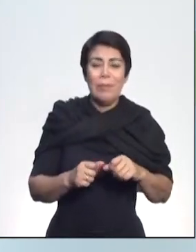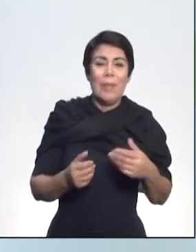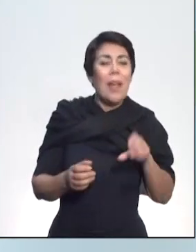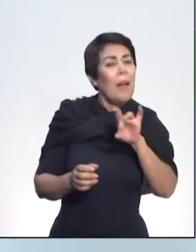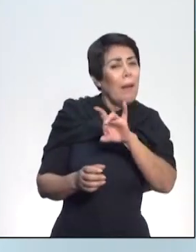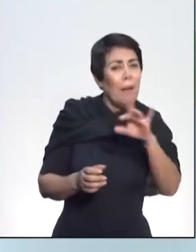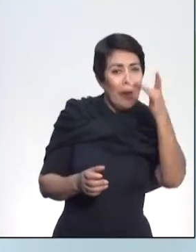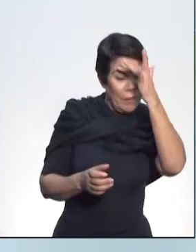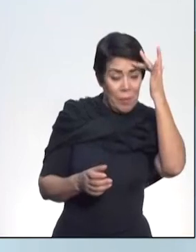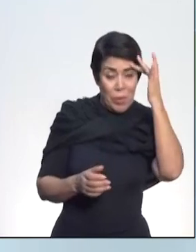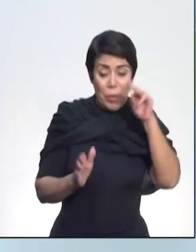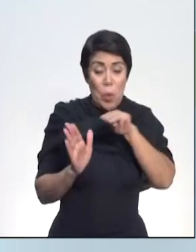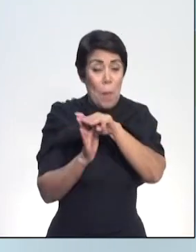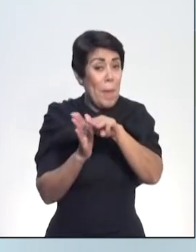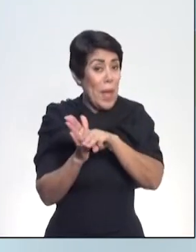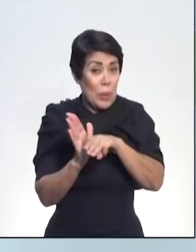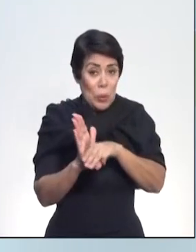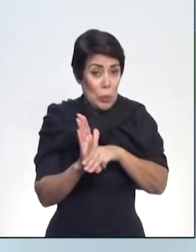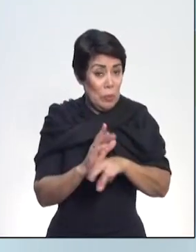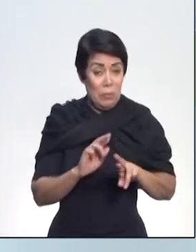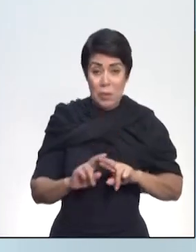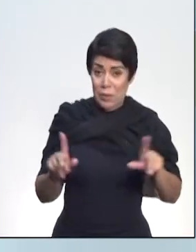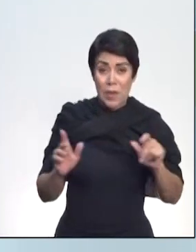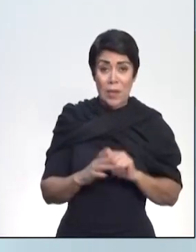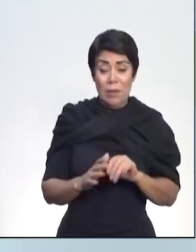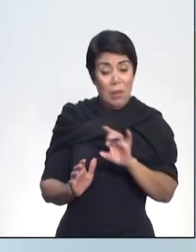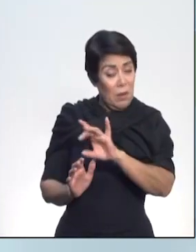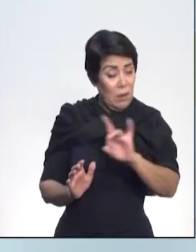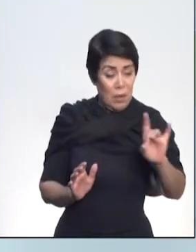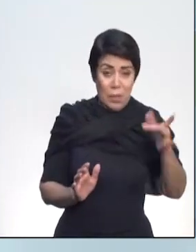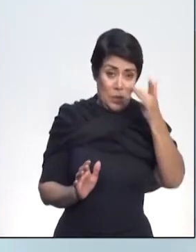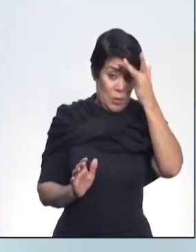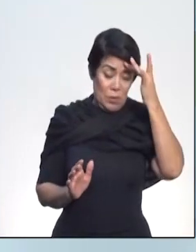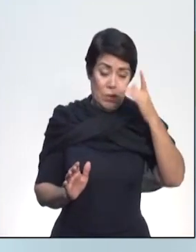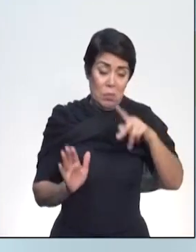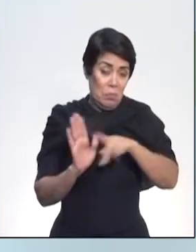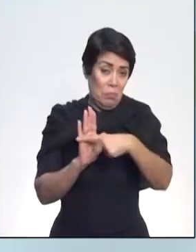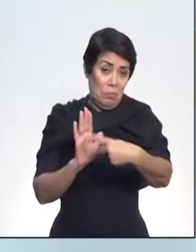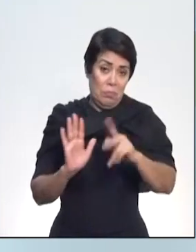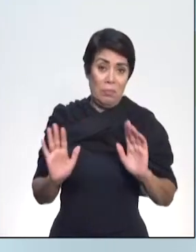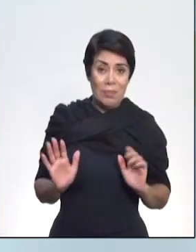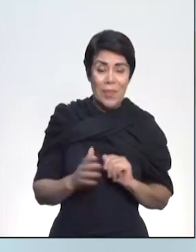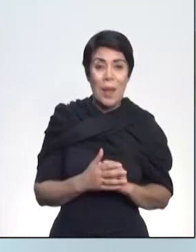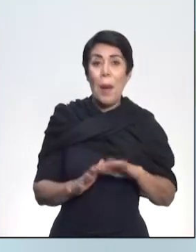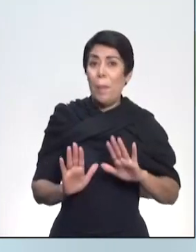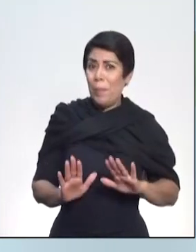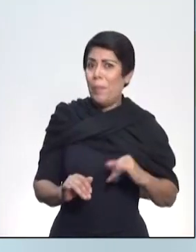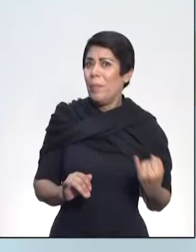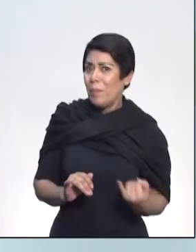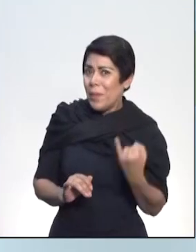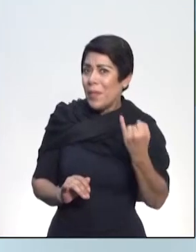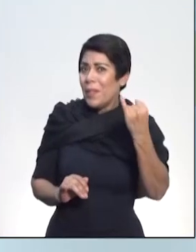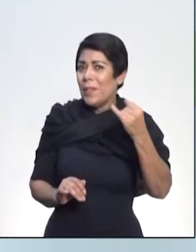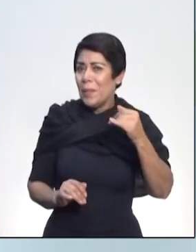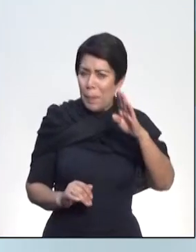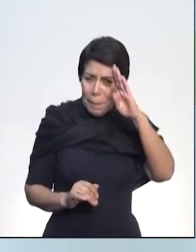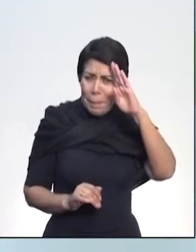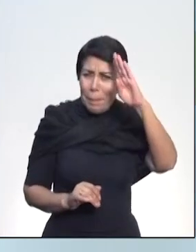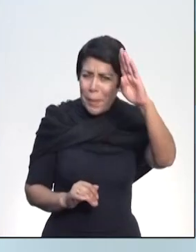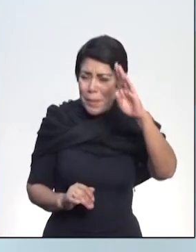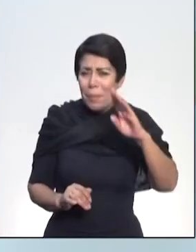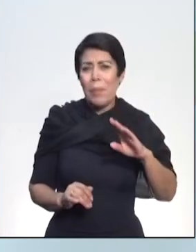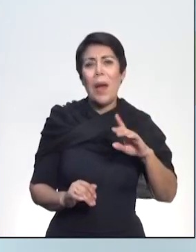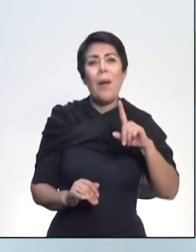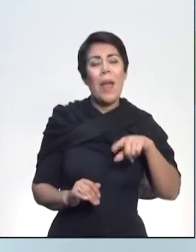esse método, é peculiar a cada um. Embora o mais importante aqui seja a gente frisar que é importante